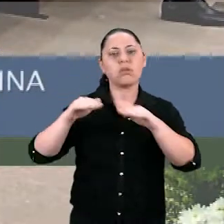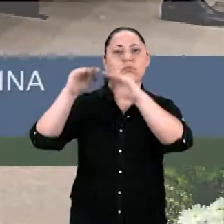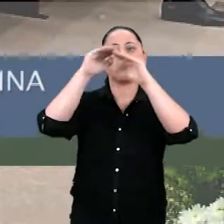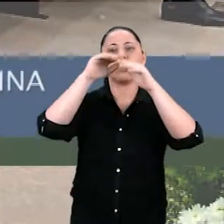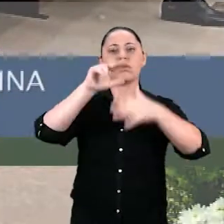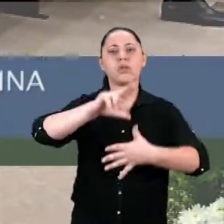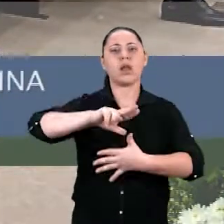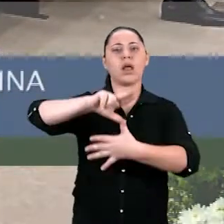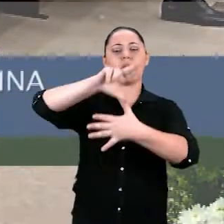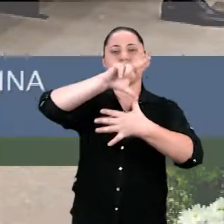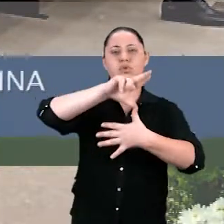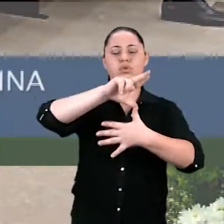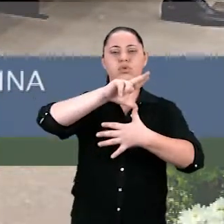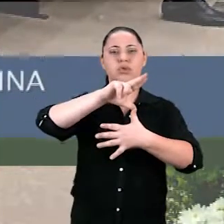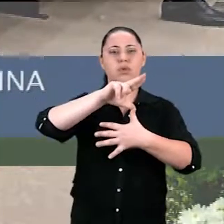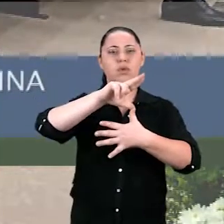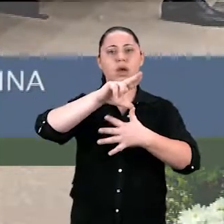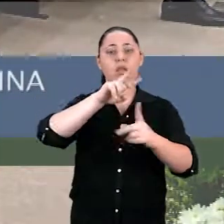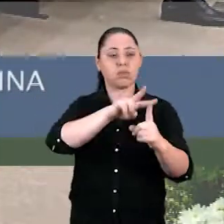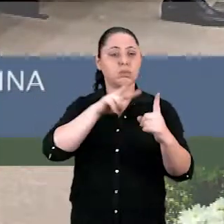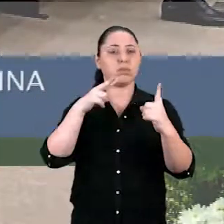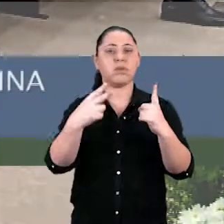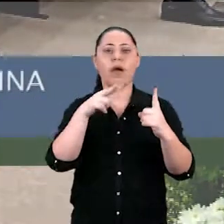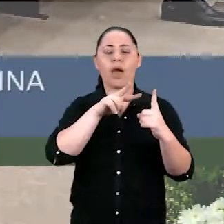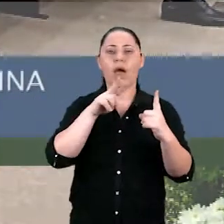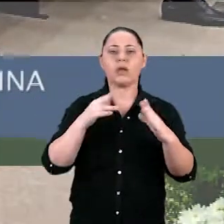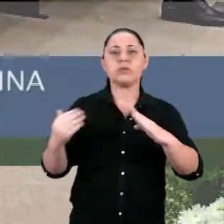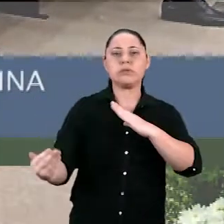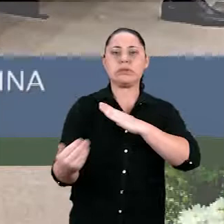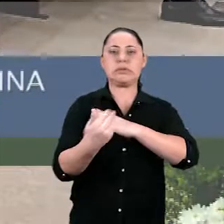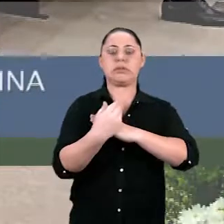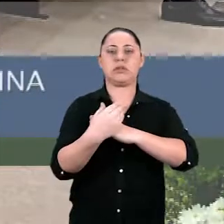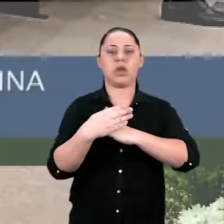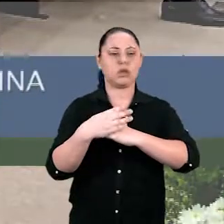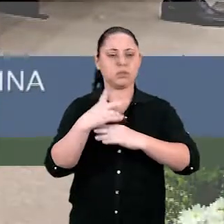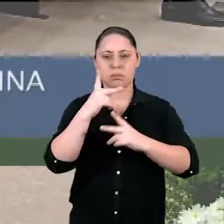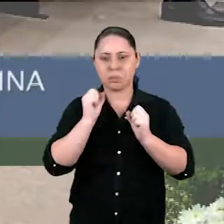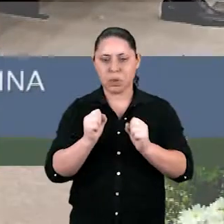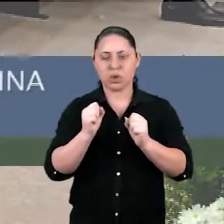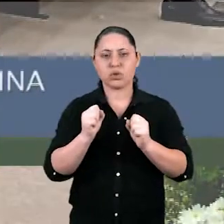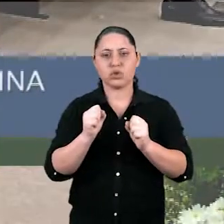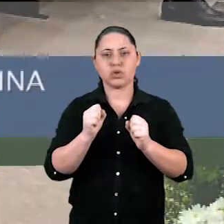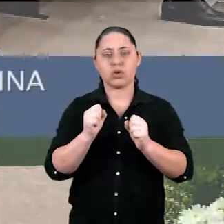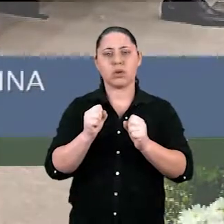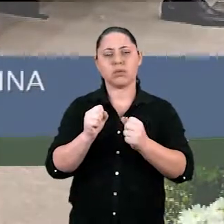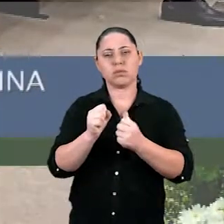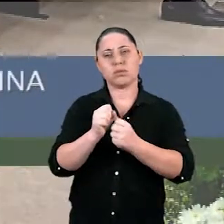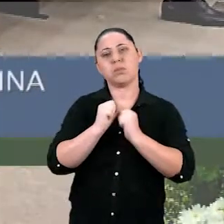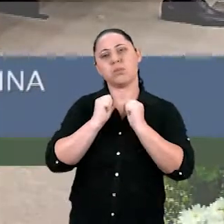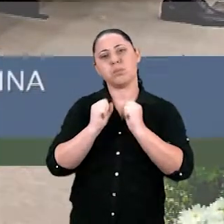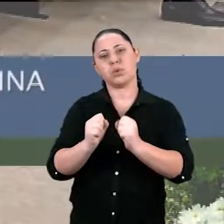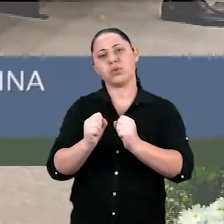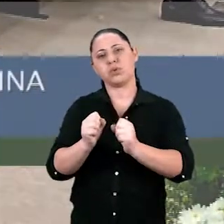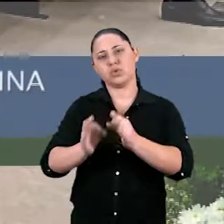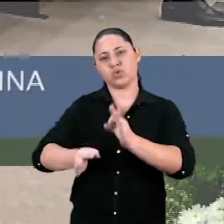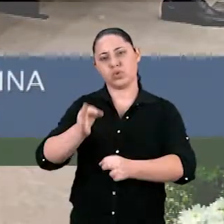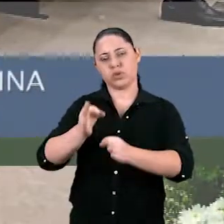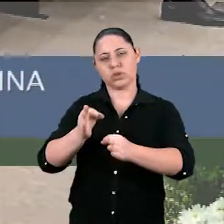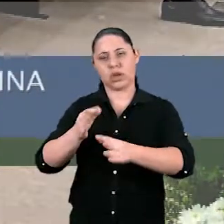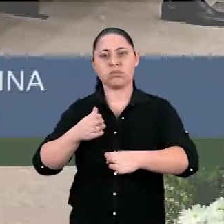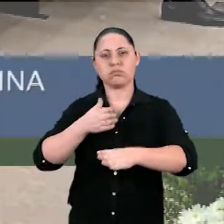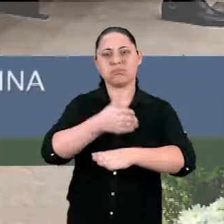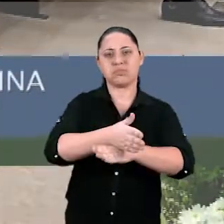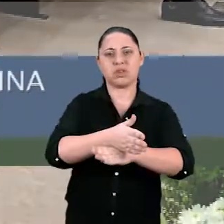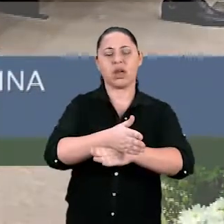refletir sobre a democracia na América Latina a partir de uma perspectiva da intervenção do Poder Judiciário E esses pontos eles merecem